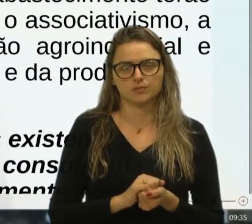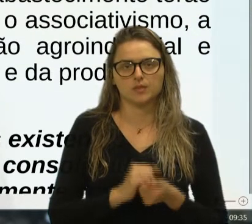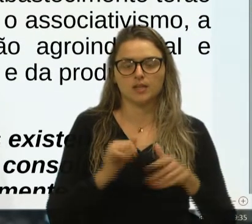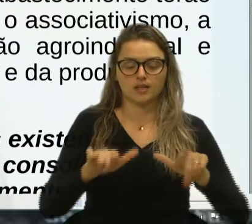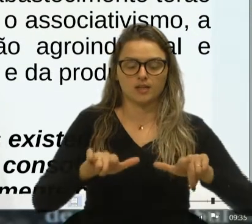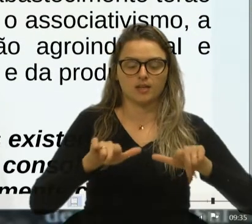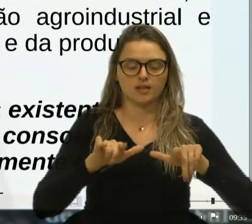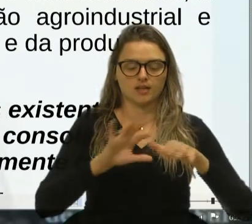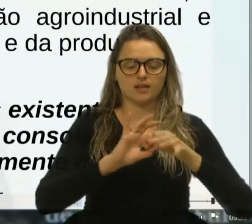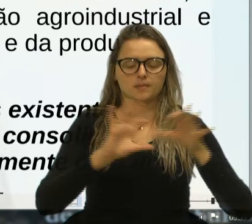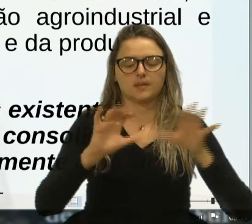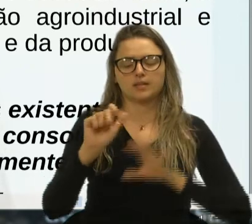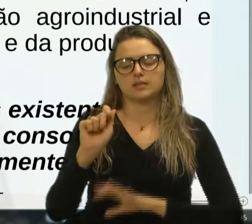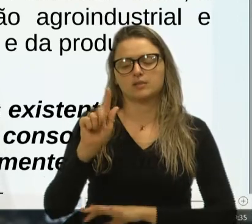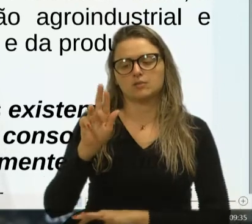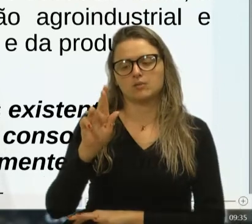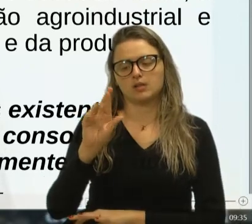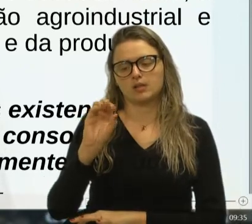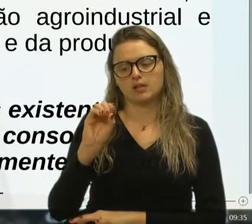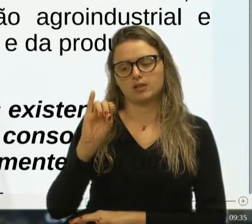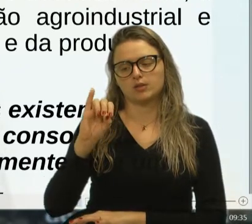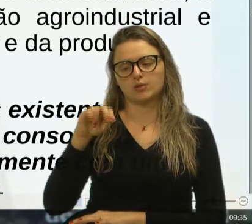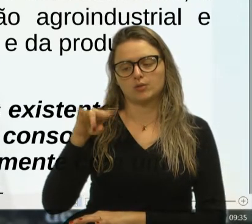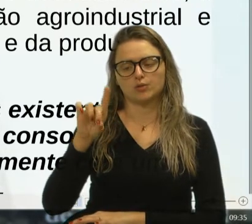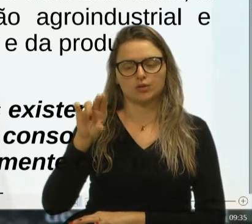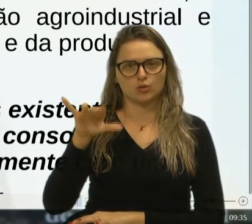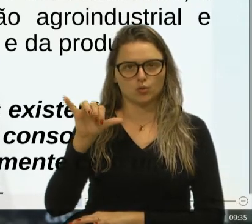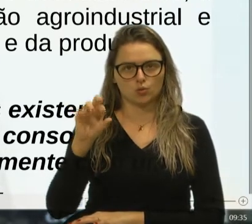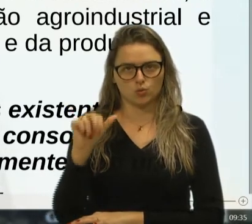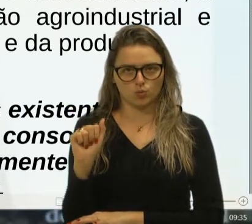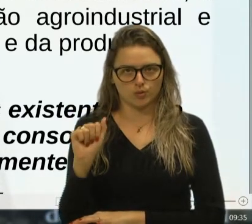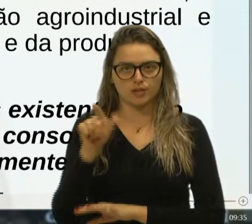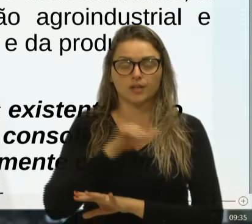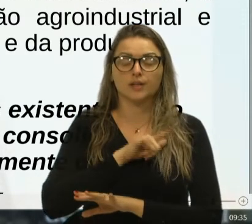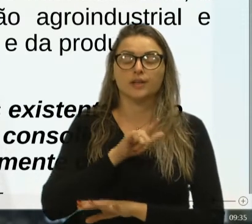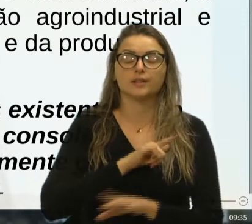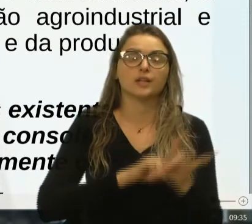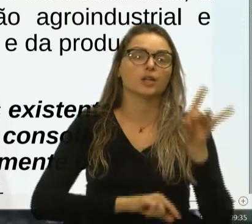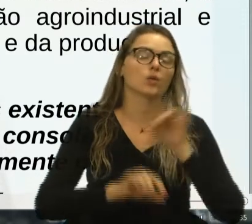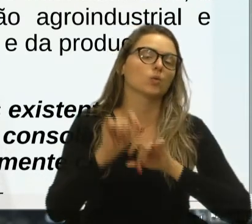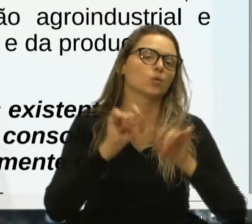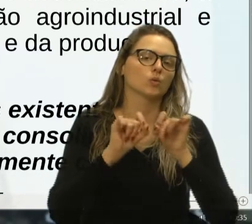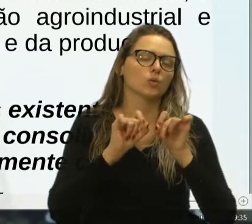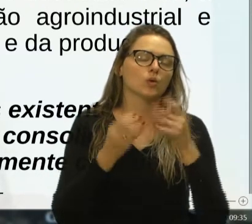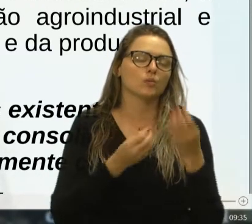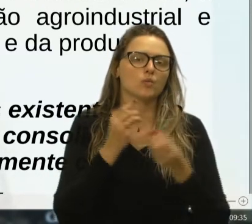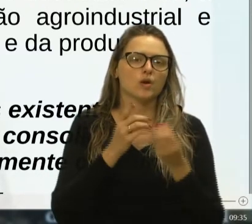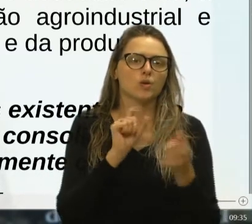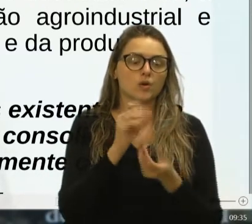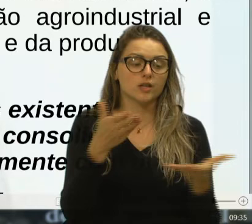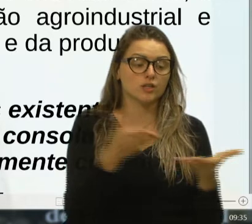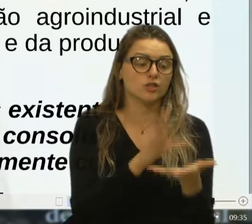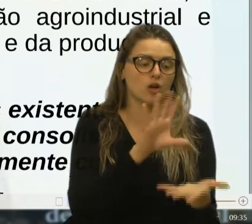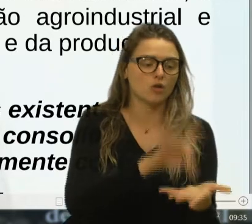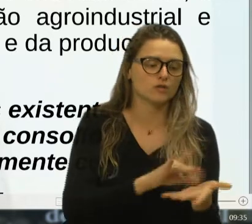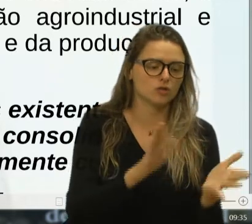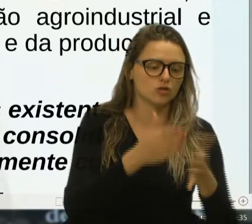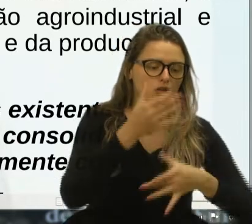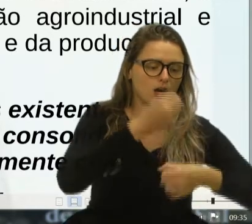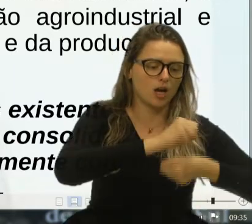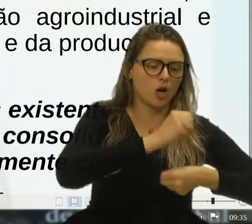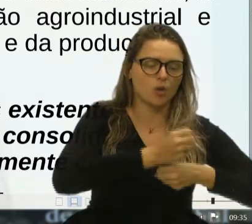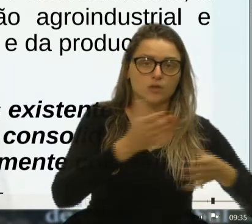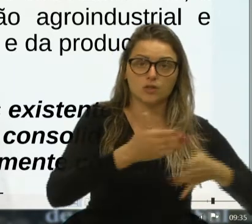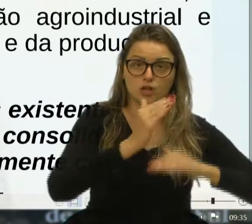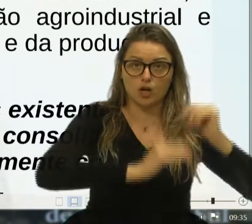Licenciamento de agroindústrias. O plano diretor ele estabelece que as situações consolidadas, ninguém mexe. Aliás, o